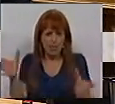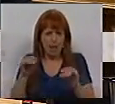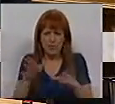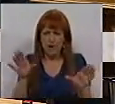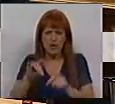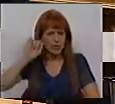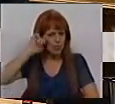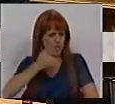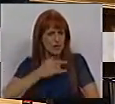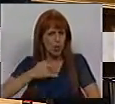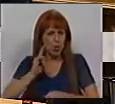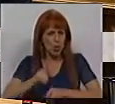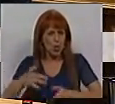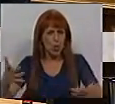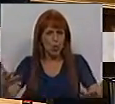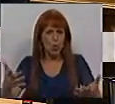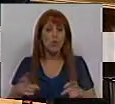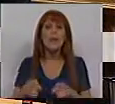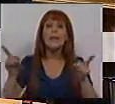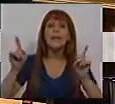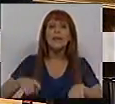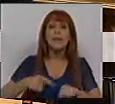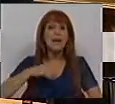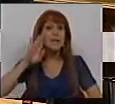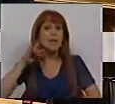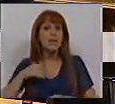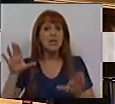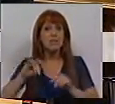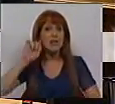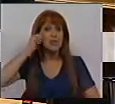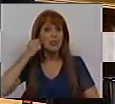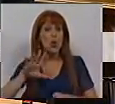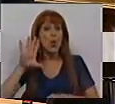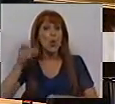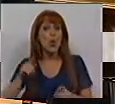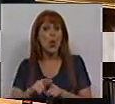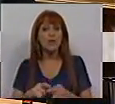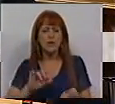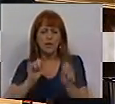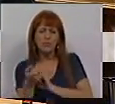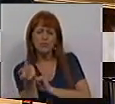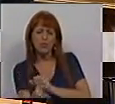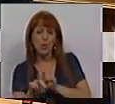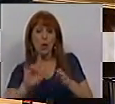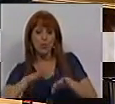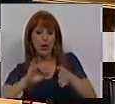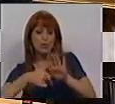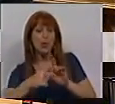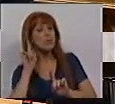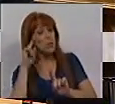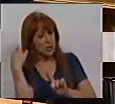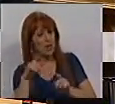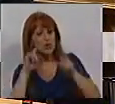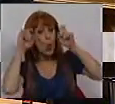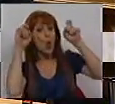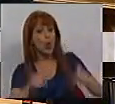é prejudicial à saúde. Também sabemos que é mais prejudicial quando é adulterada, daí o projeto ter o mérito do